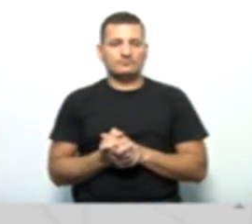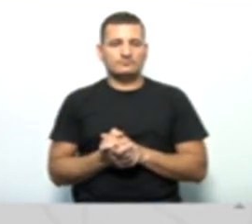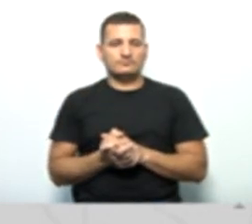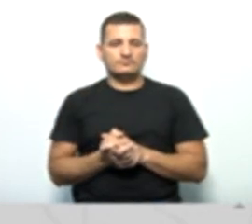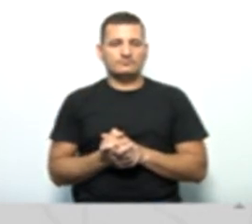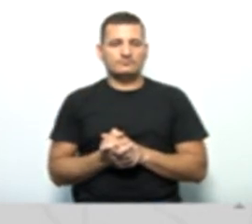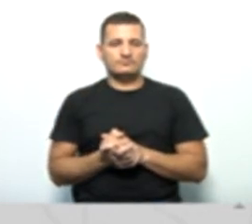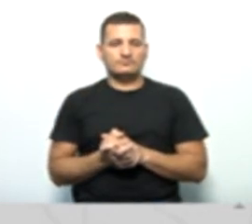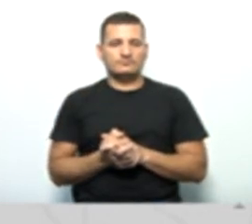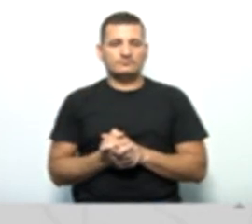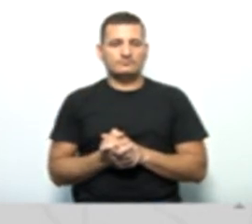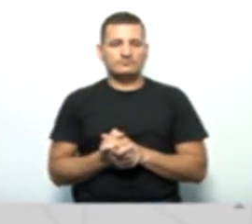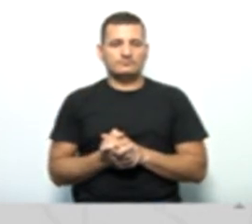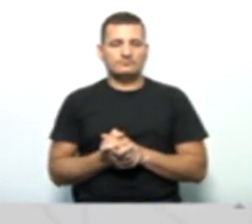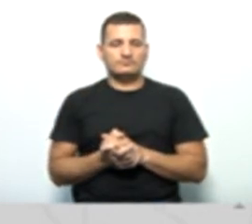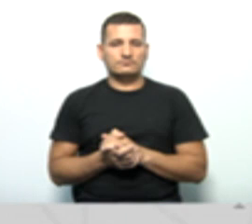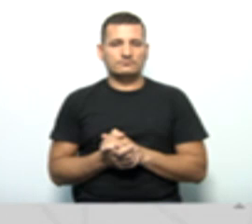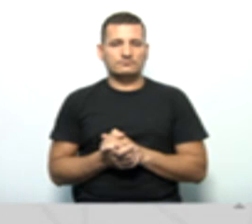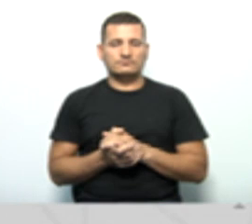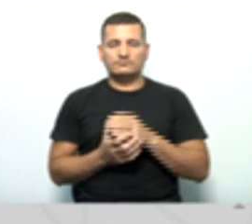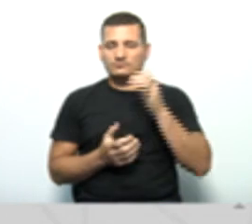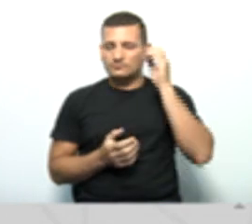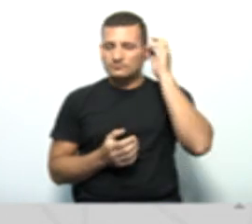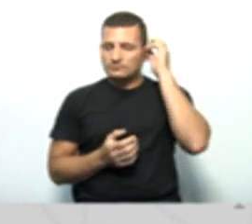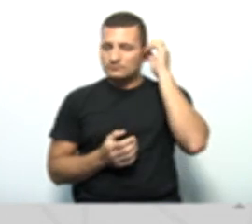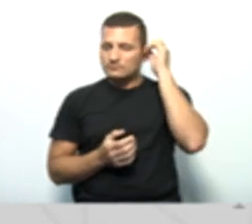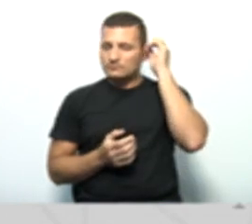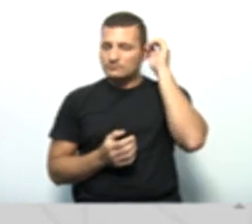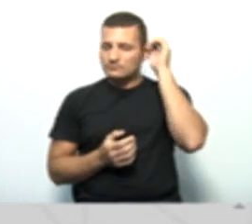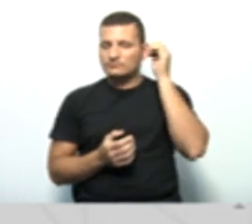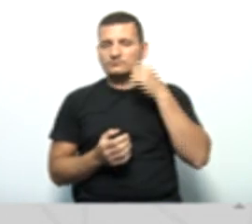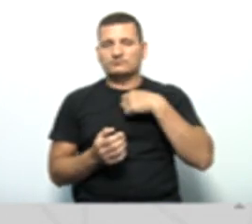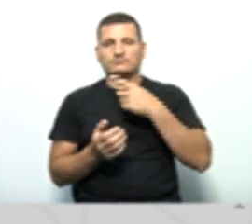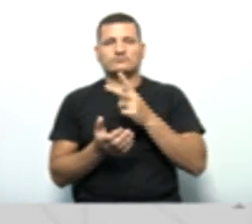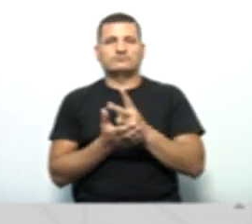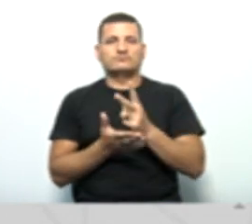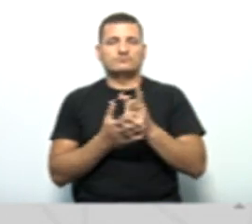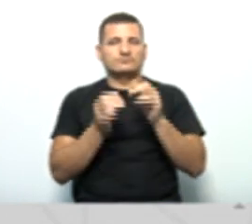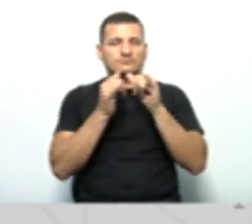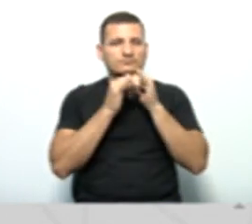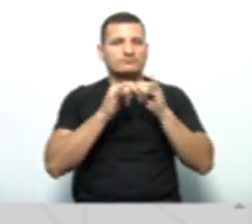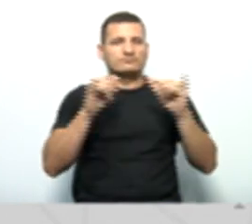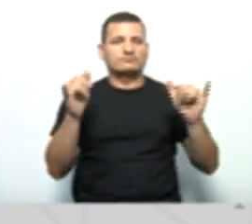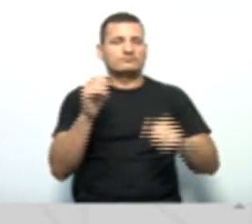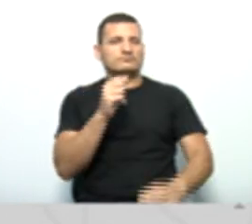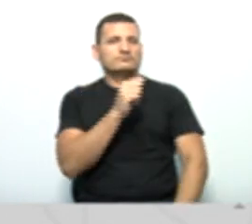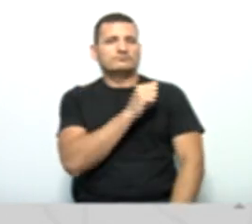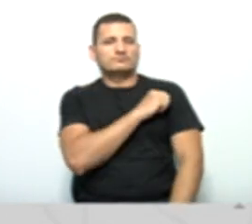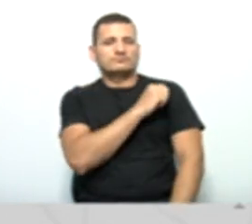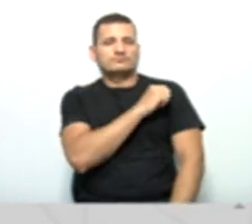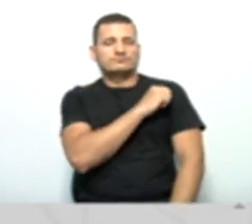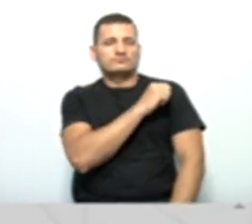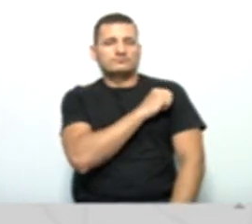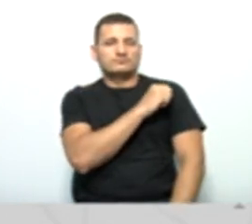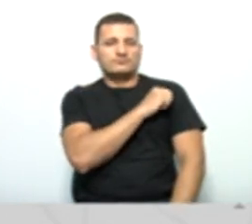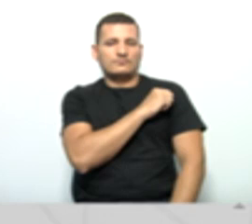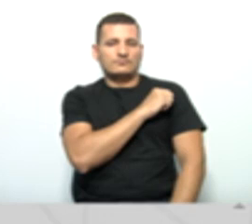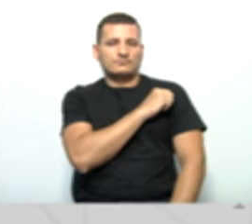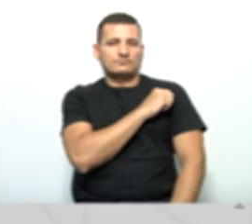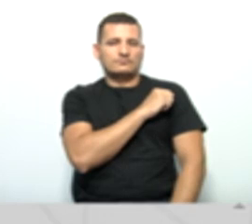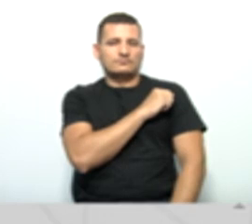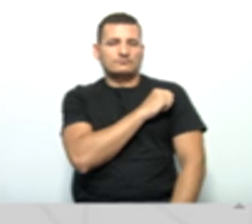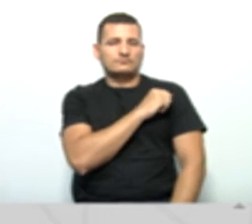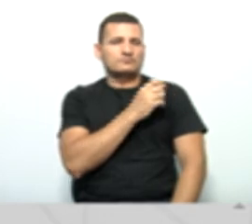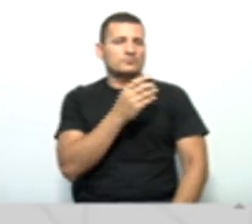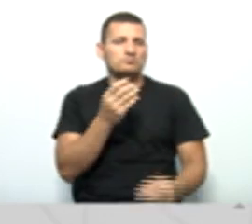É legal. E aí eu costumo sempre falar para os meus alunos em relação à